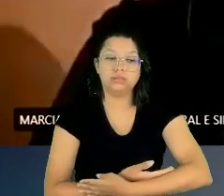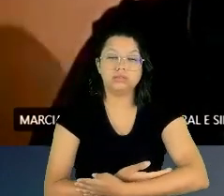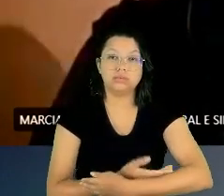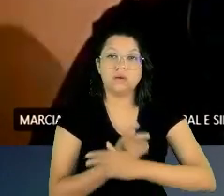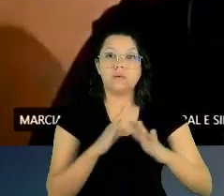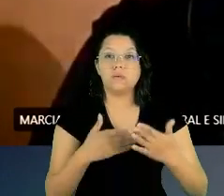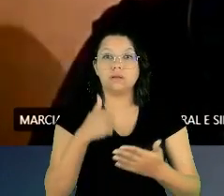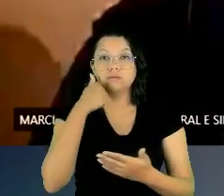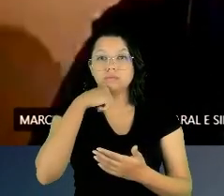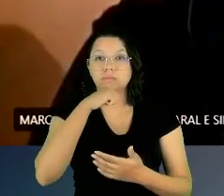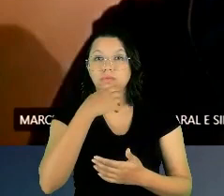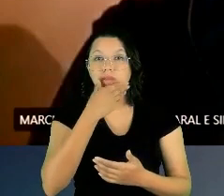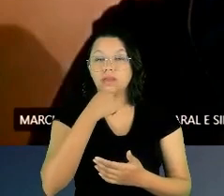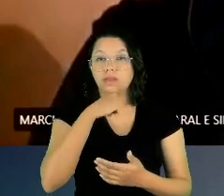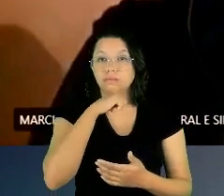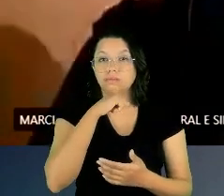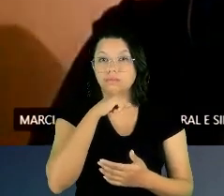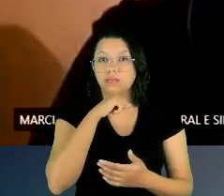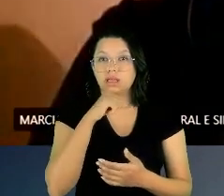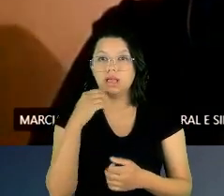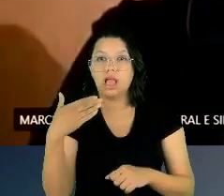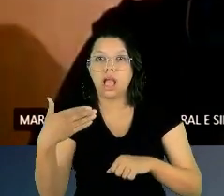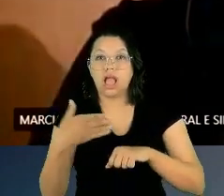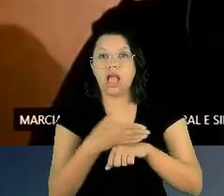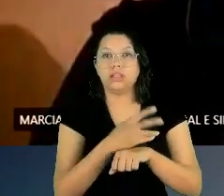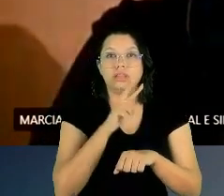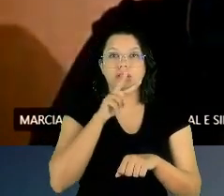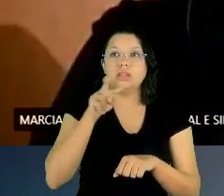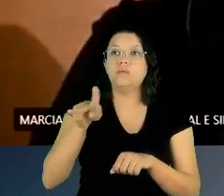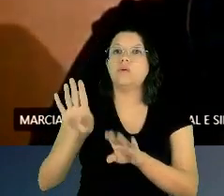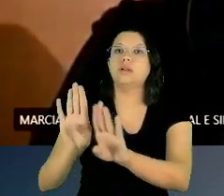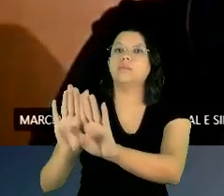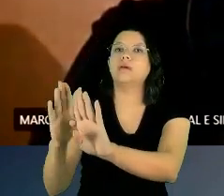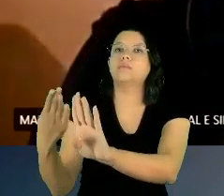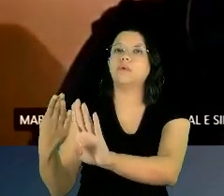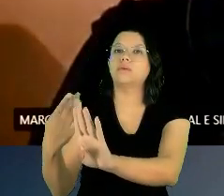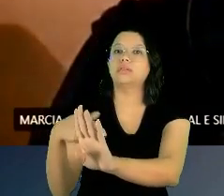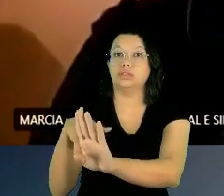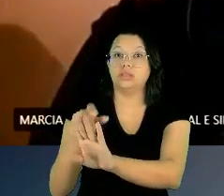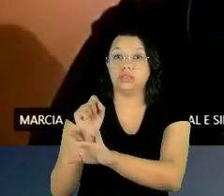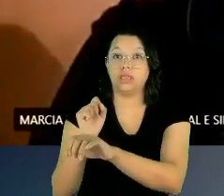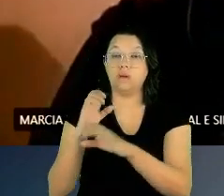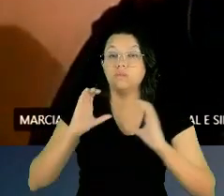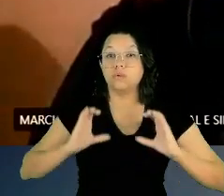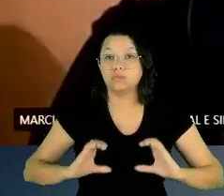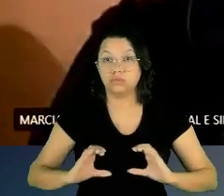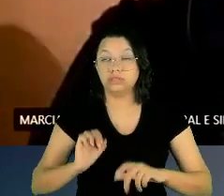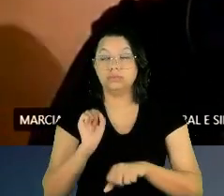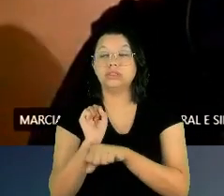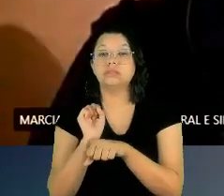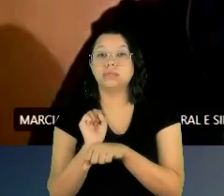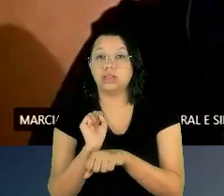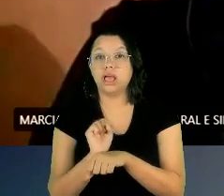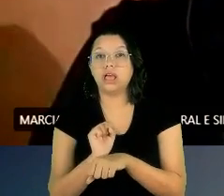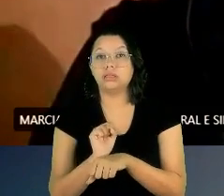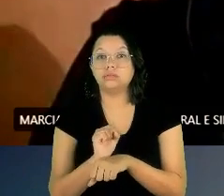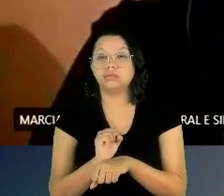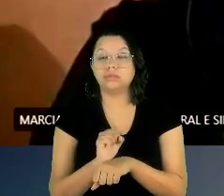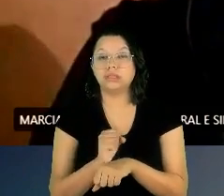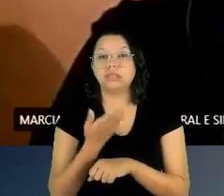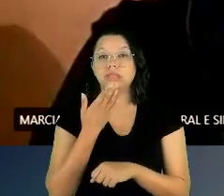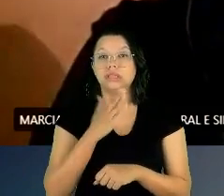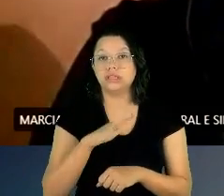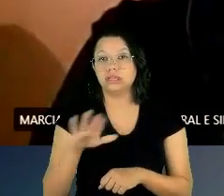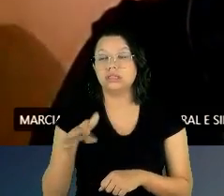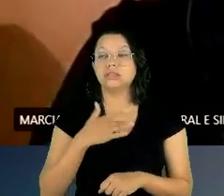né, bebês pequenininhos, quando o pai e a mãe entram no quarto, ele não olha para a porta, que é um comportamento esperado em crianças